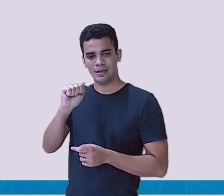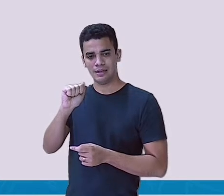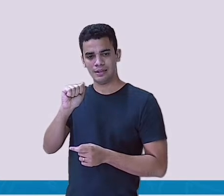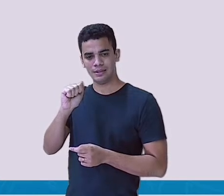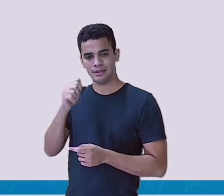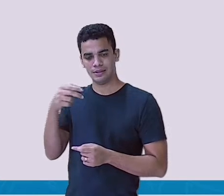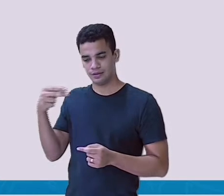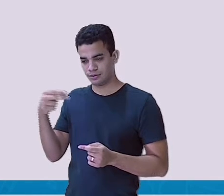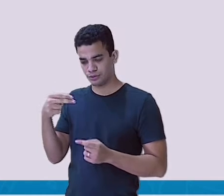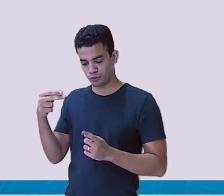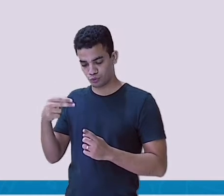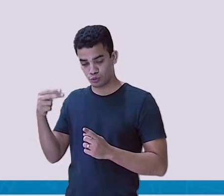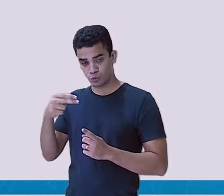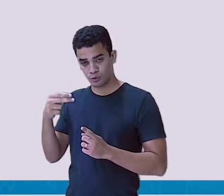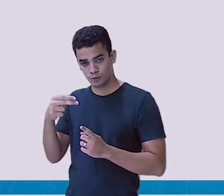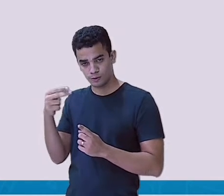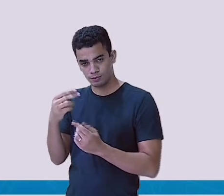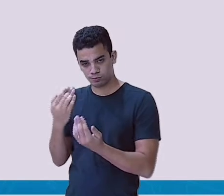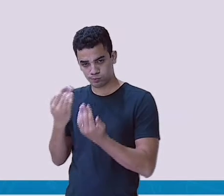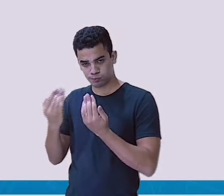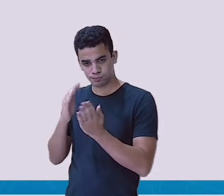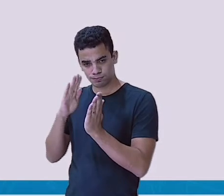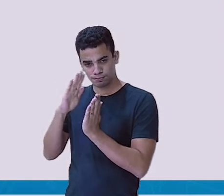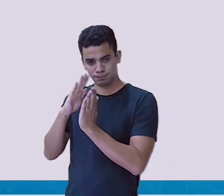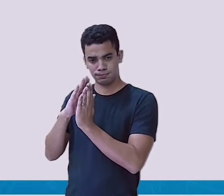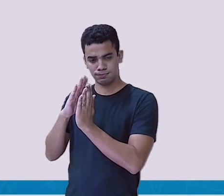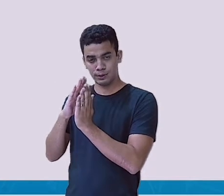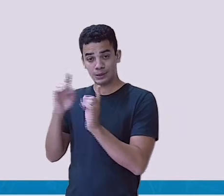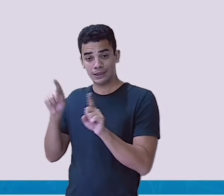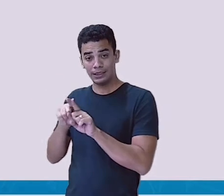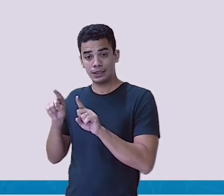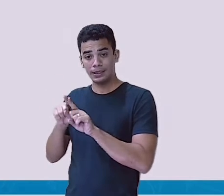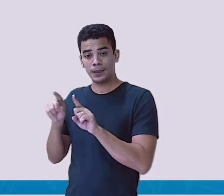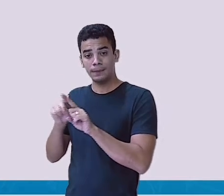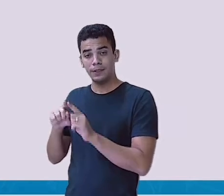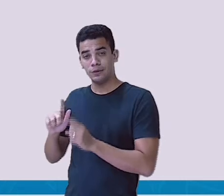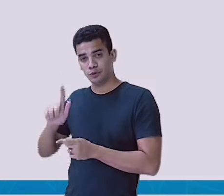é congruente ao ângulo